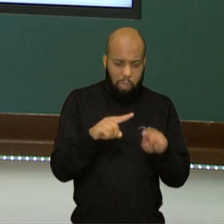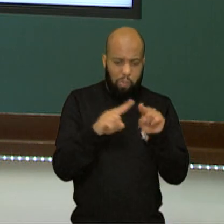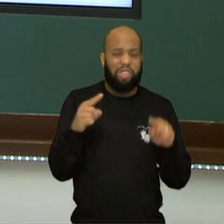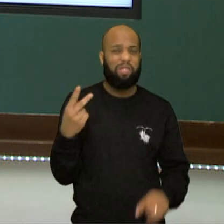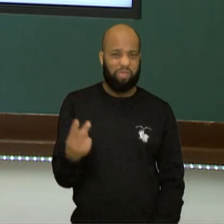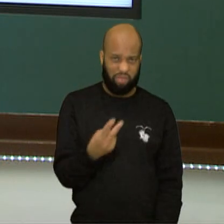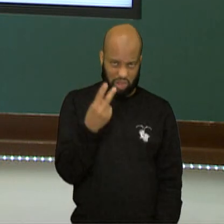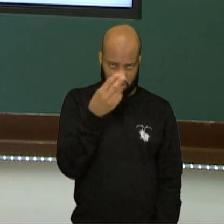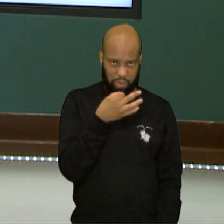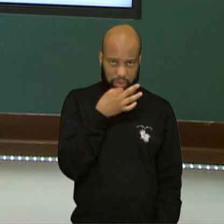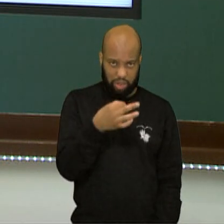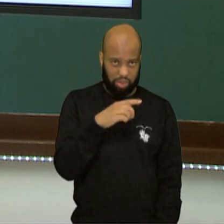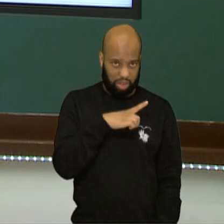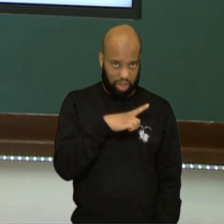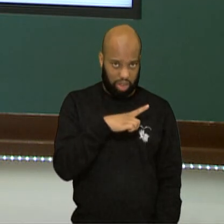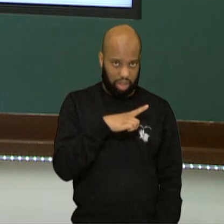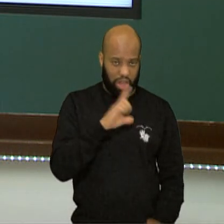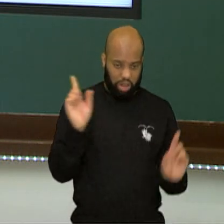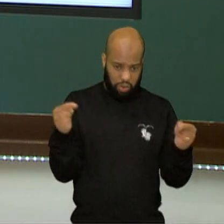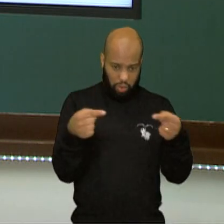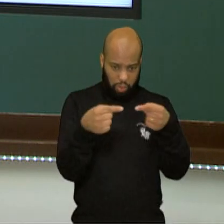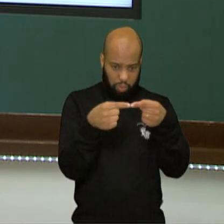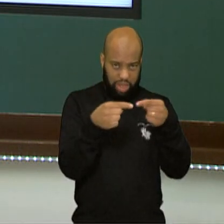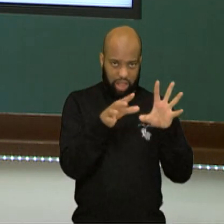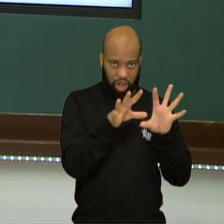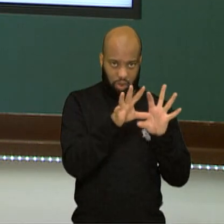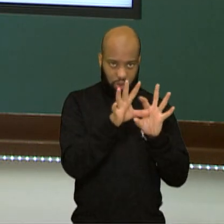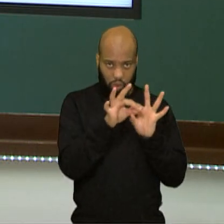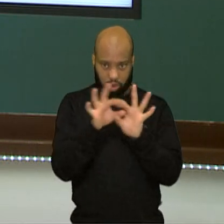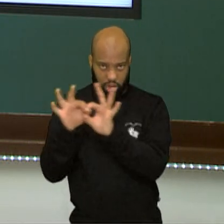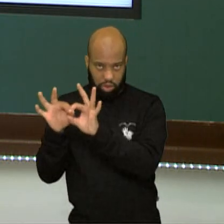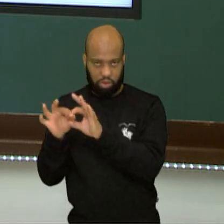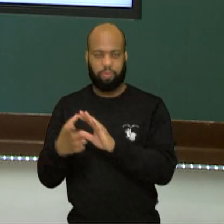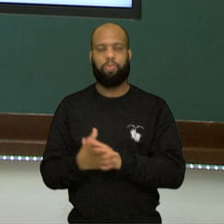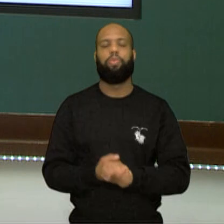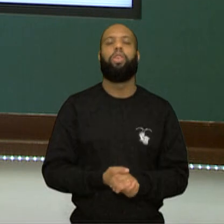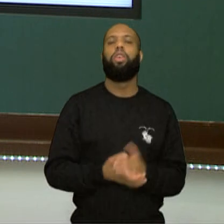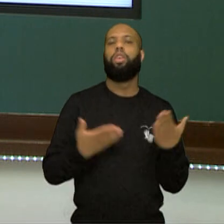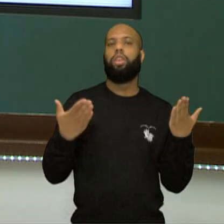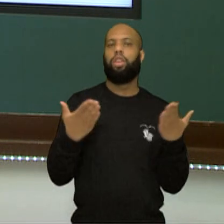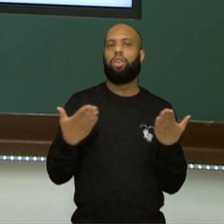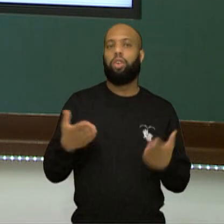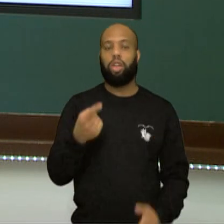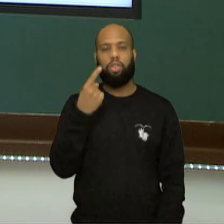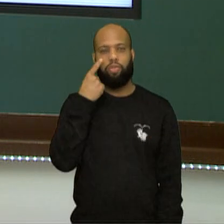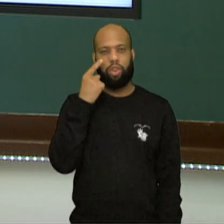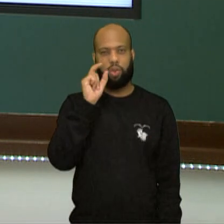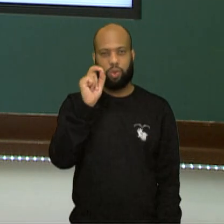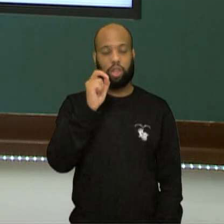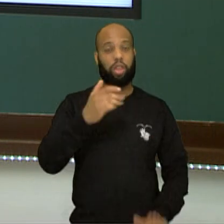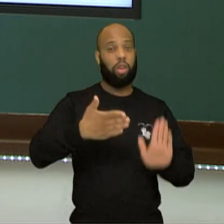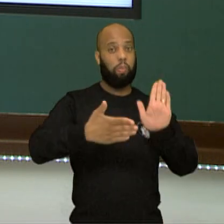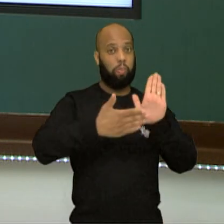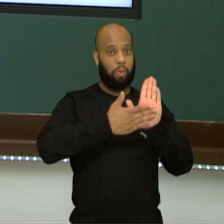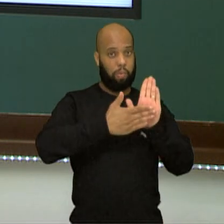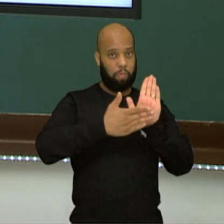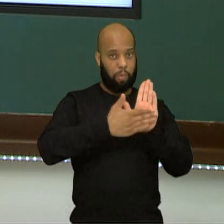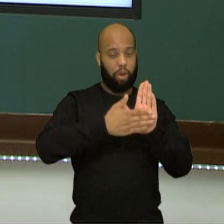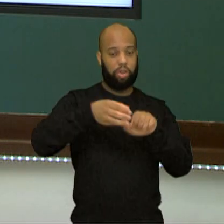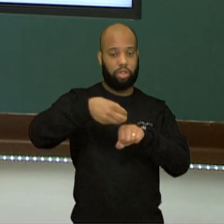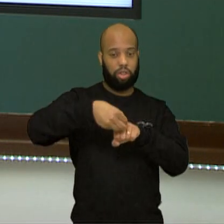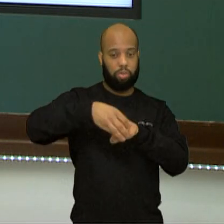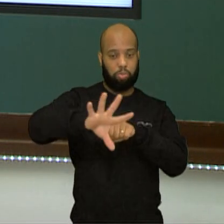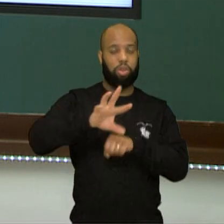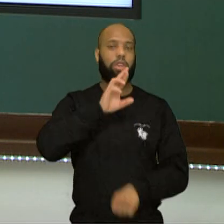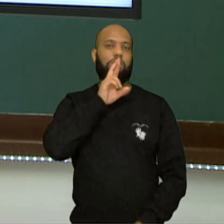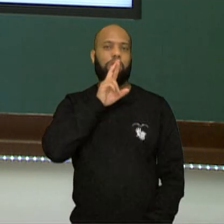não é de acordo com o contexto, né? Bom, vamos ver então aqui uma proposta, uma sugestão